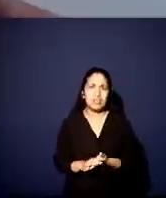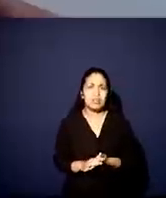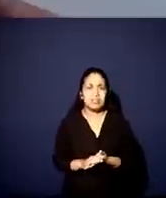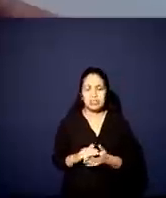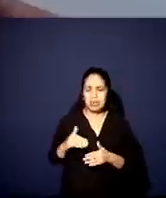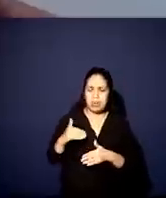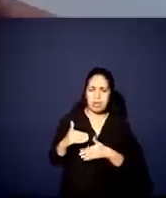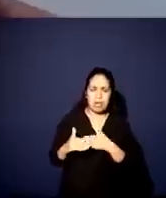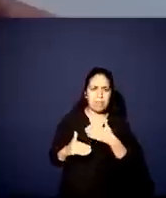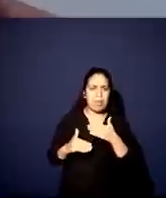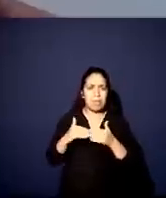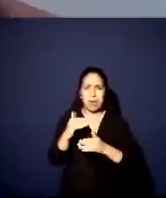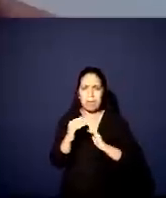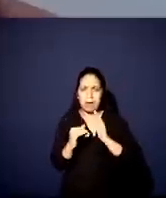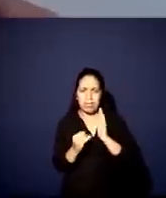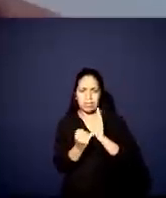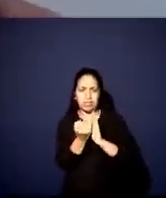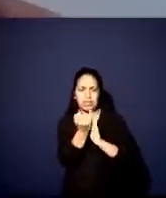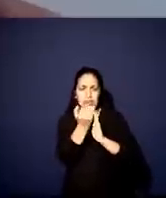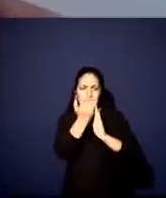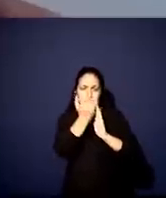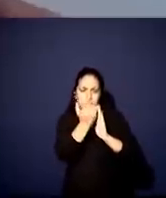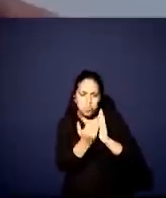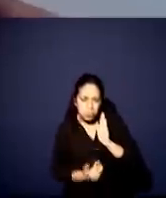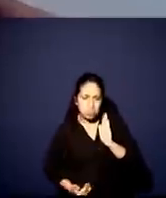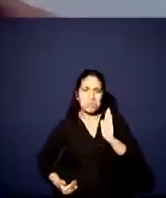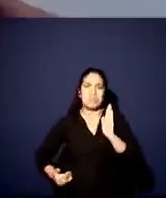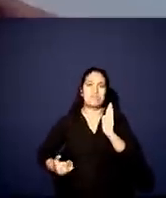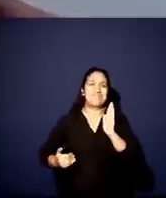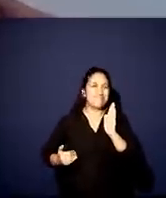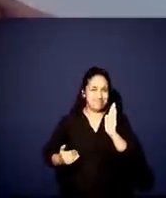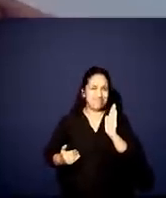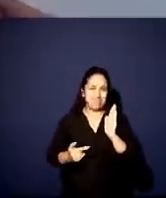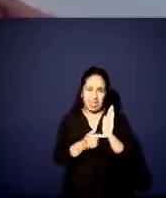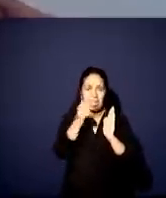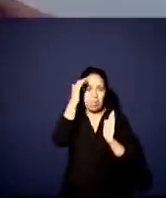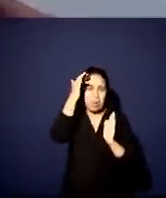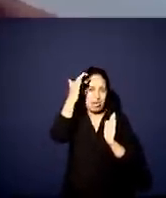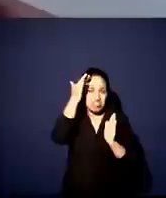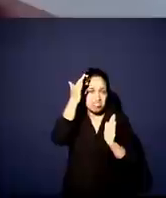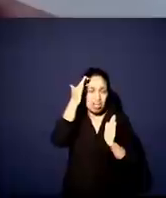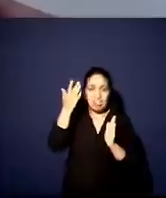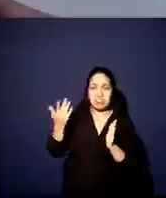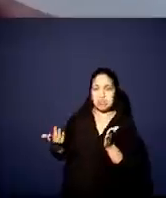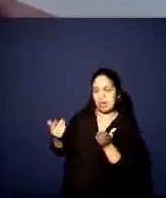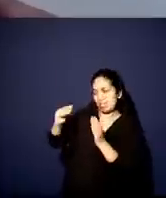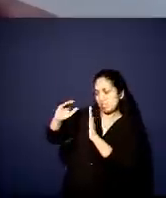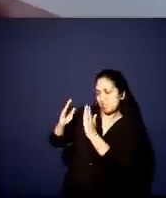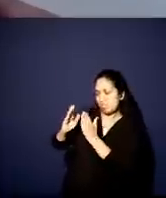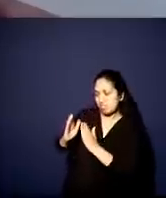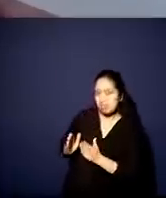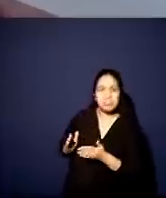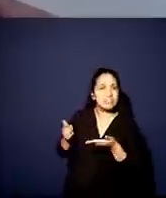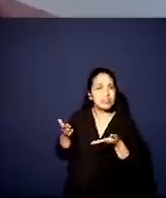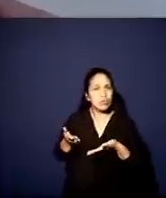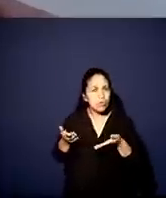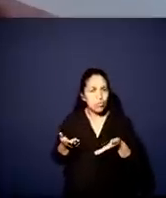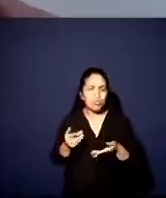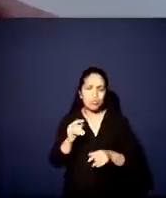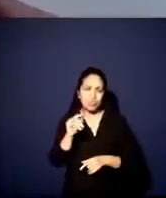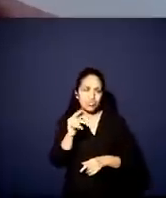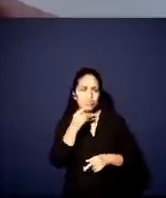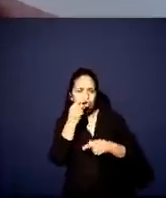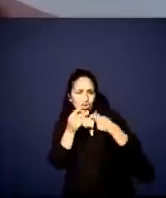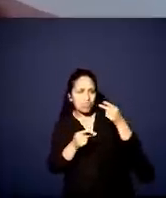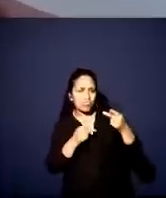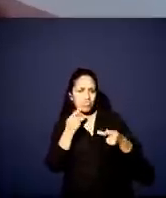rumando a deflação no Brasil, né? E as pessoas, os mesmos analistas hoje que ficam falando que não